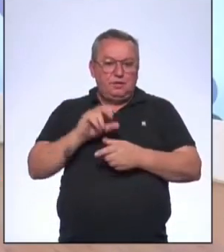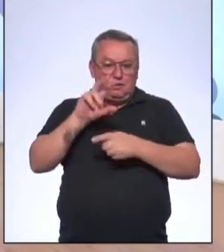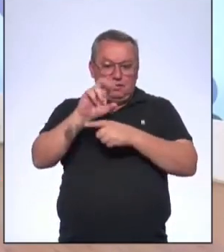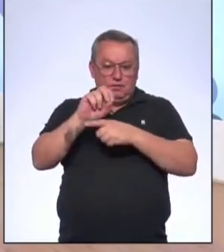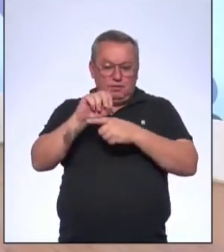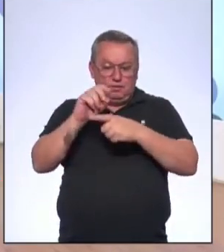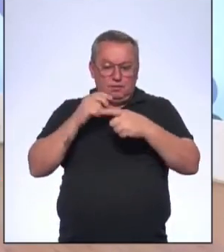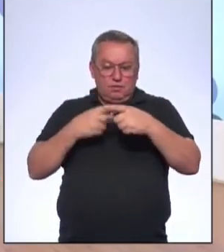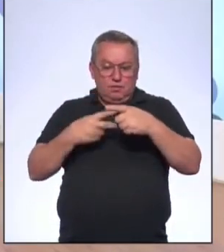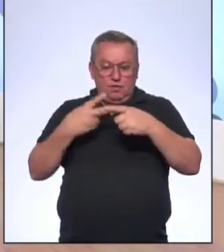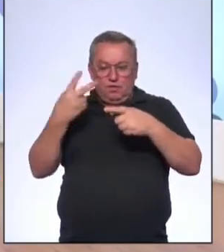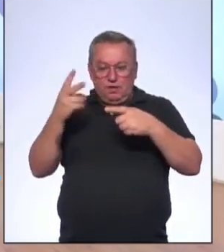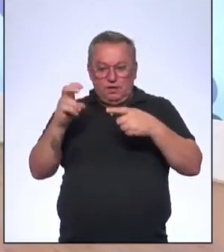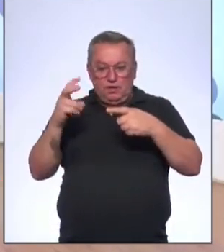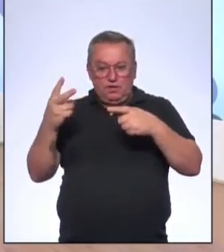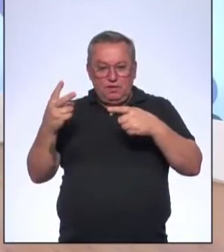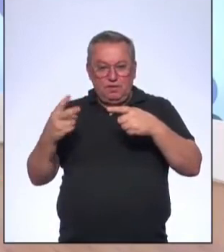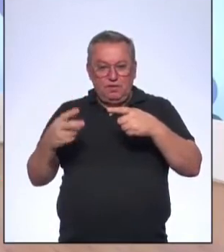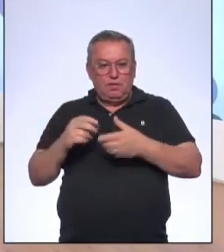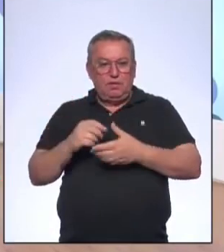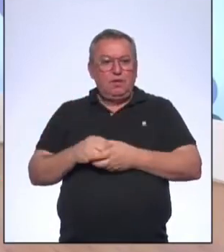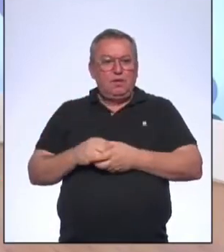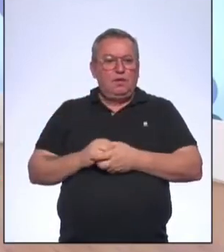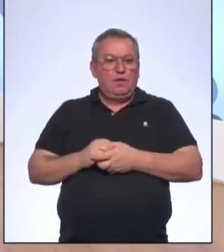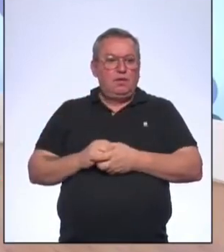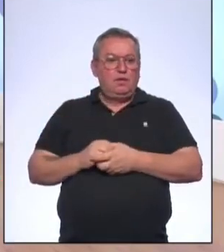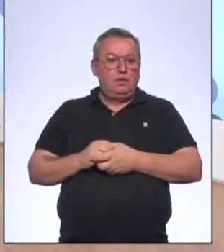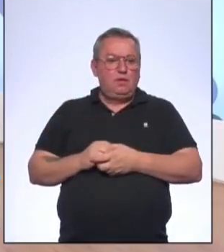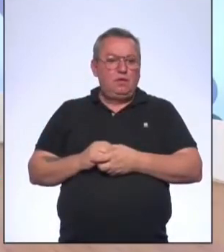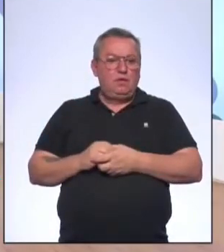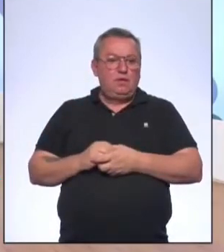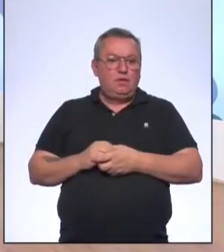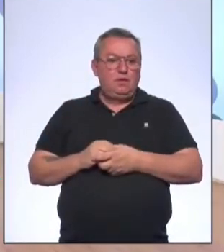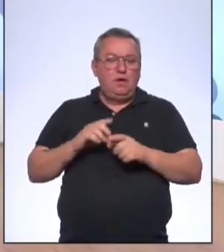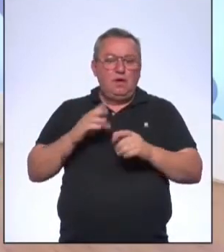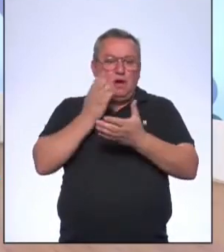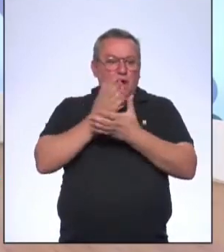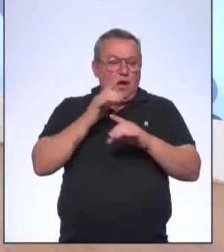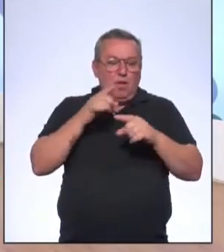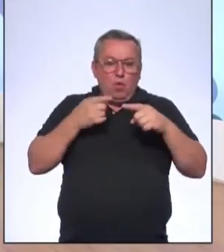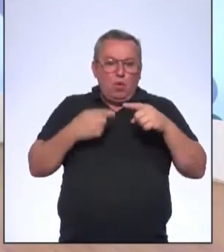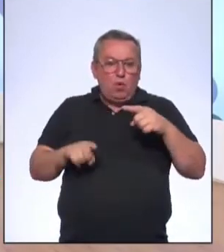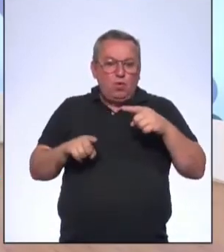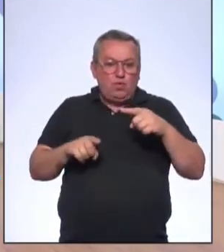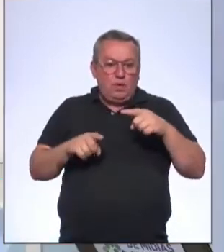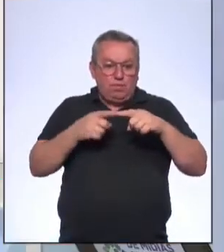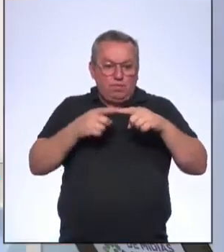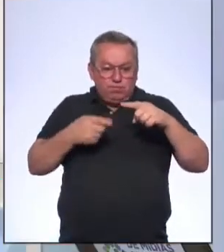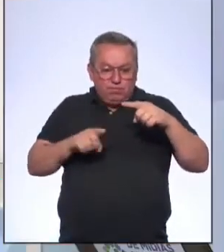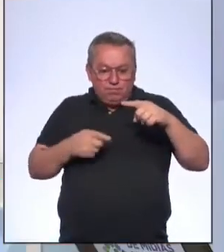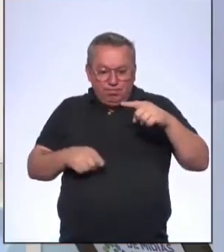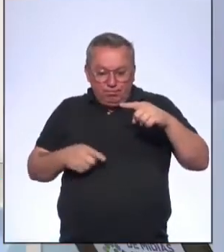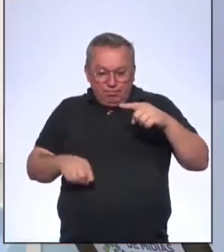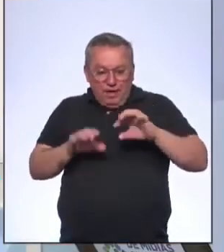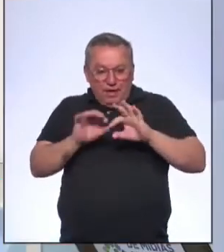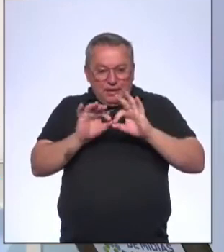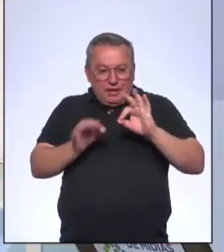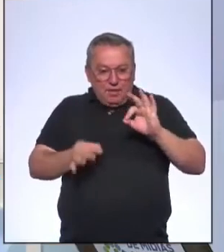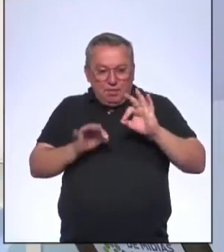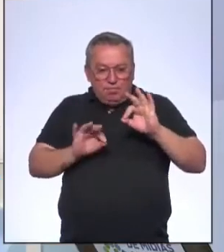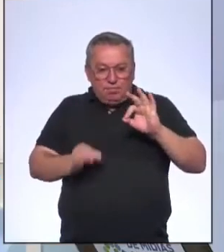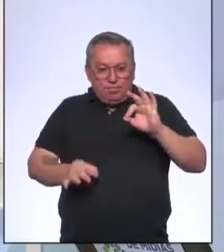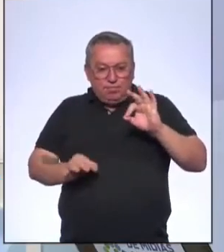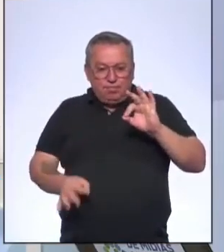dividido por 2, 25, 6 dividido por 2, 3. Aqui ela se tornou irredutível, concordam? Eu não consigo mais simplificar o numerador e